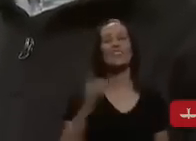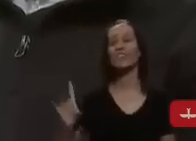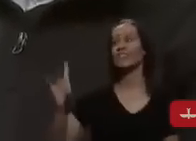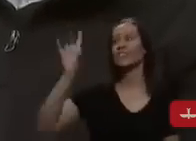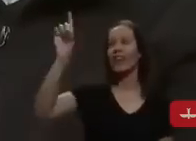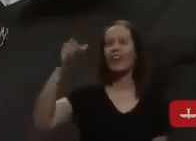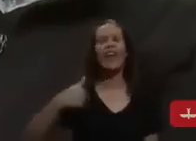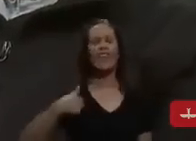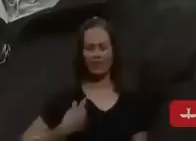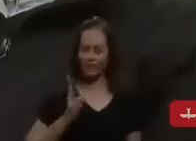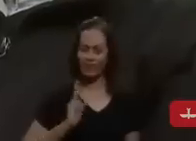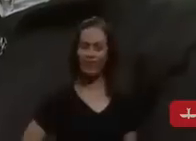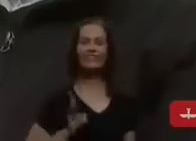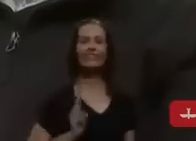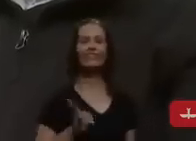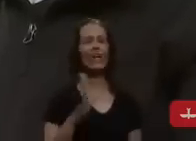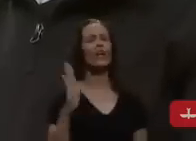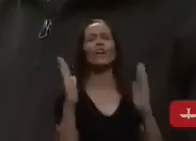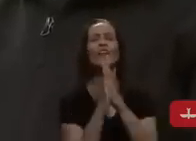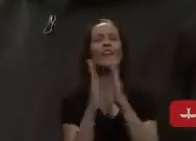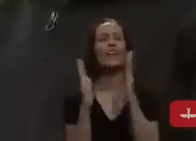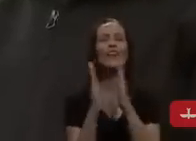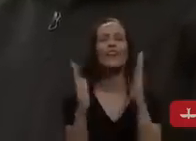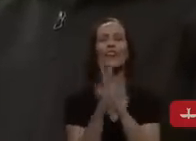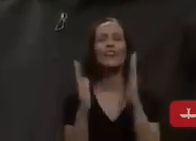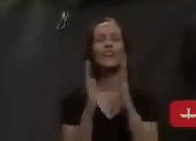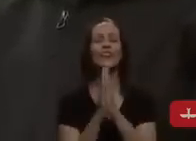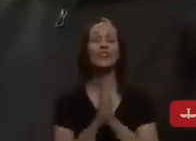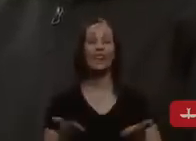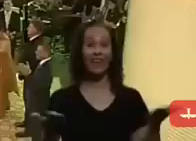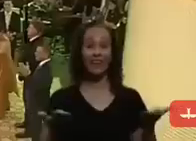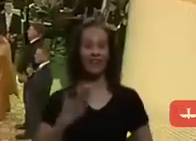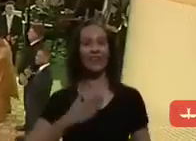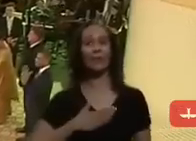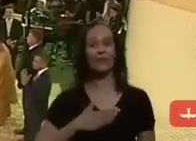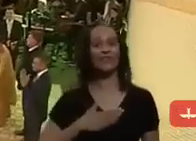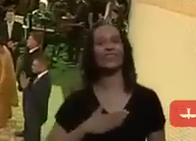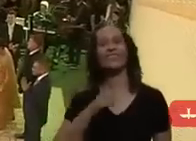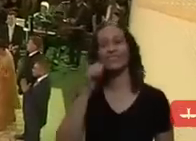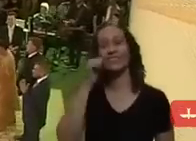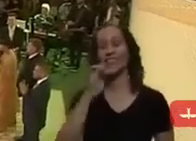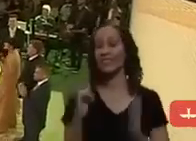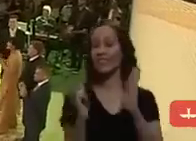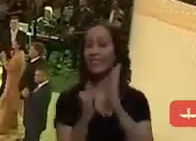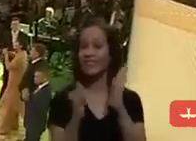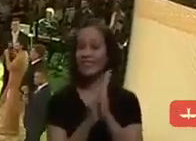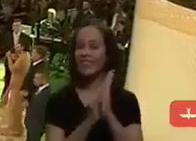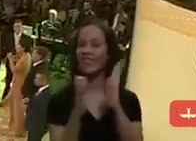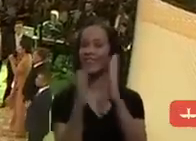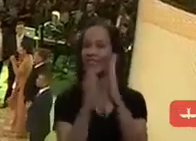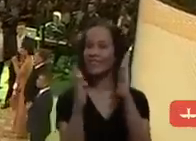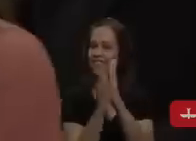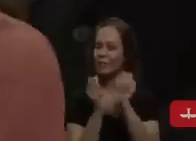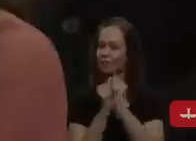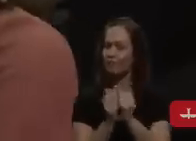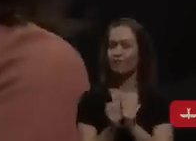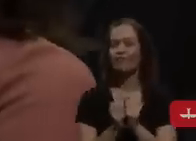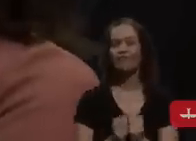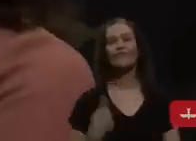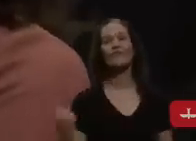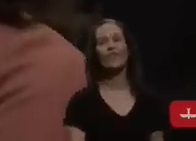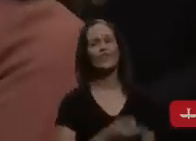vou continuar orando agora com a minha intercessora de peso, Zenete Rodrigues. Vamos